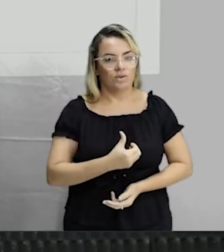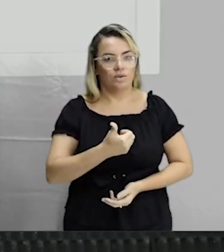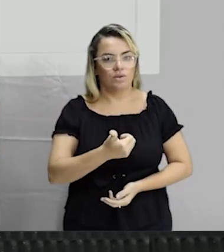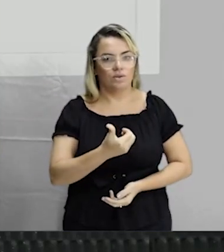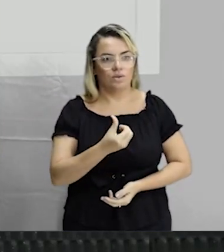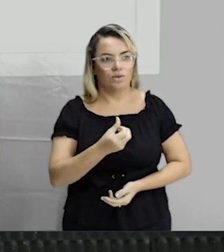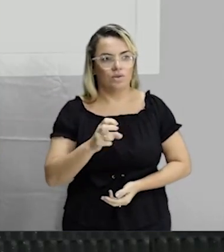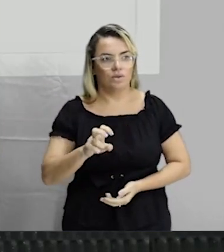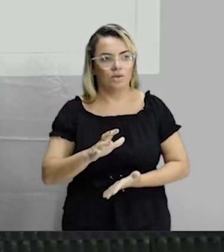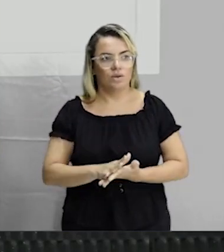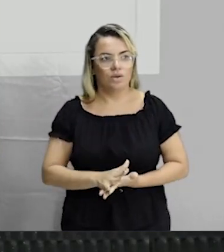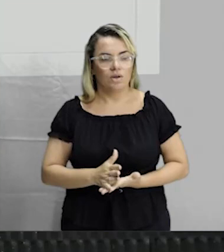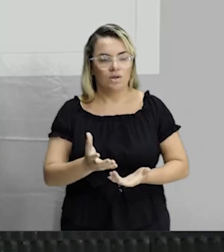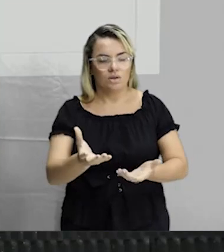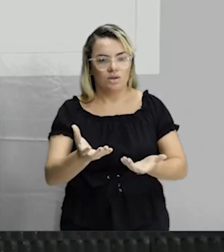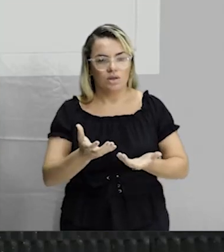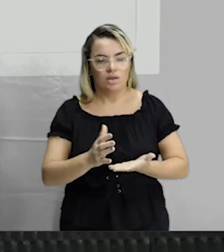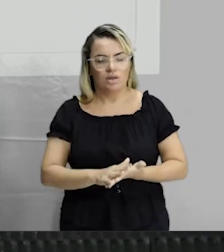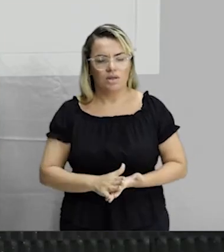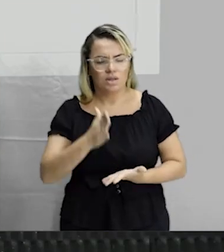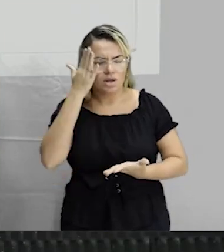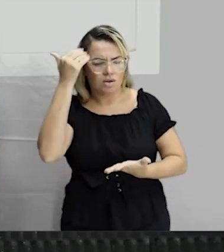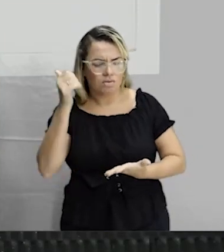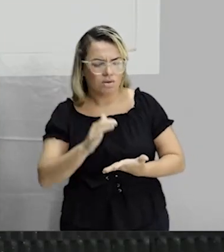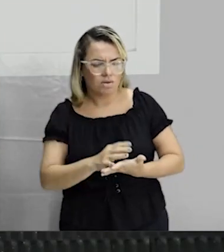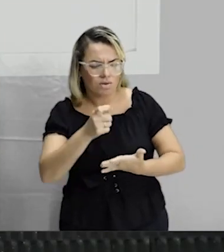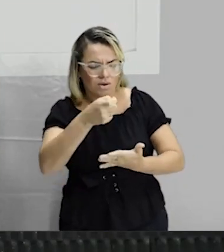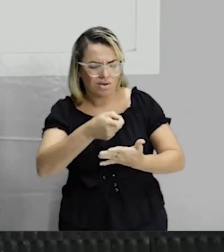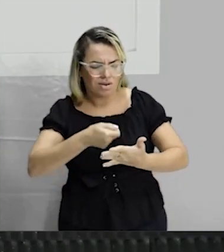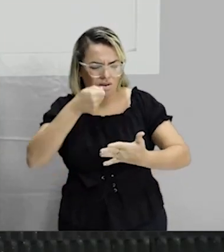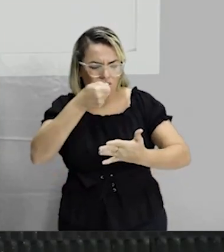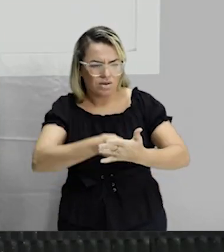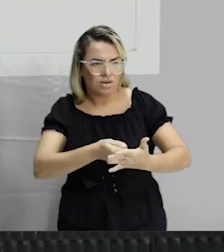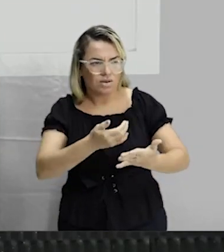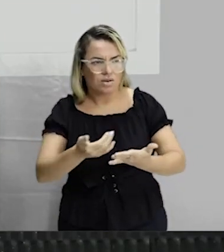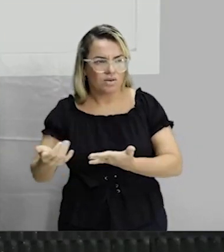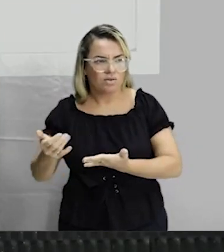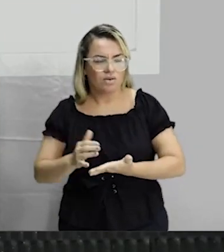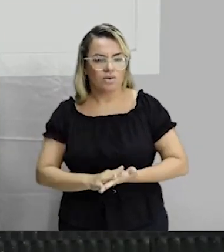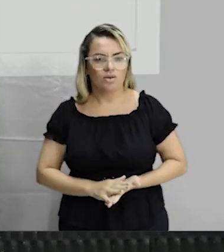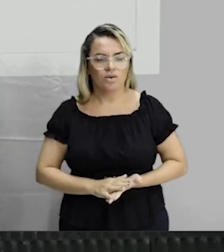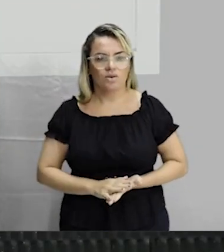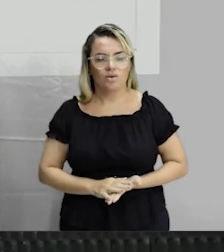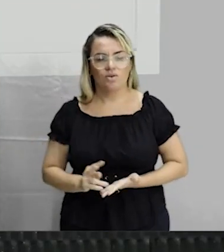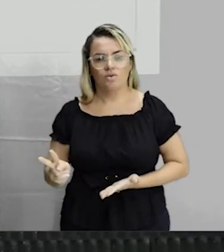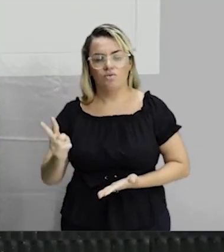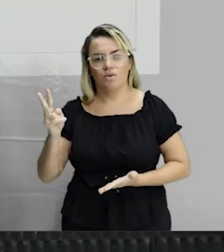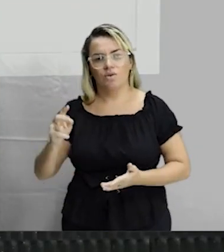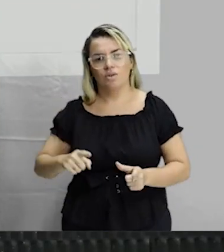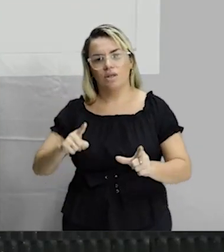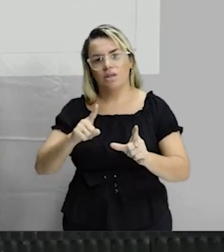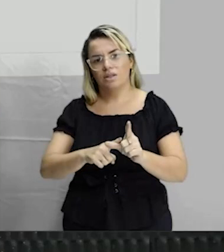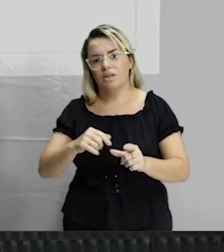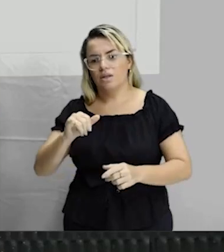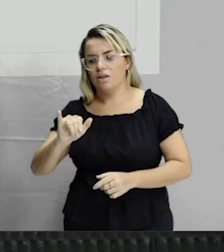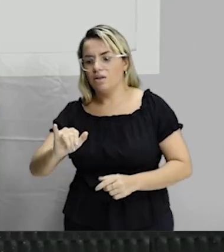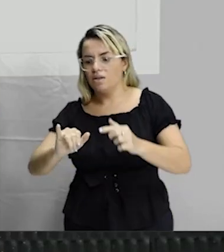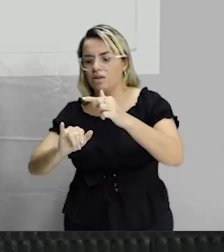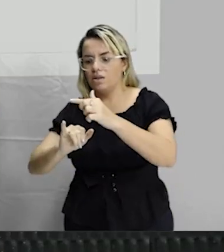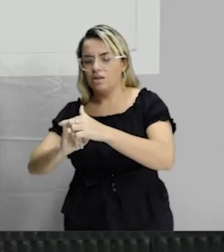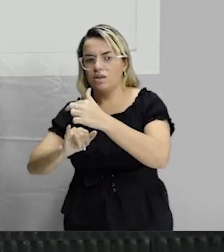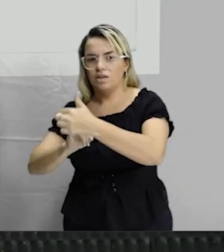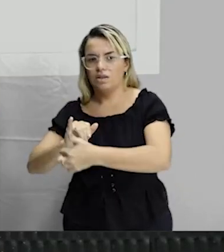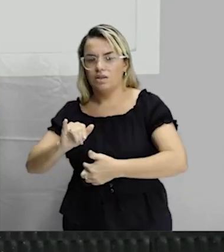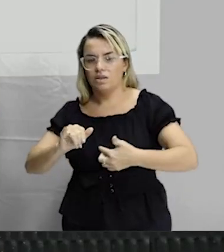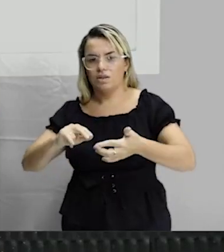E ele quer saber qual foi a taxa, né? Ele quer saber o valor de I. Qual foi essa taxa aí da